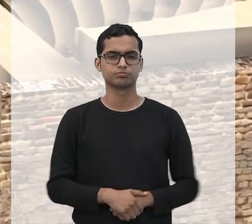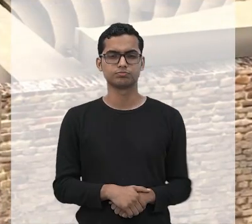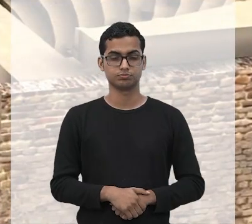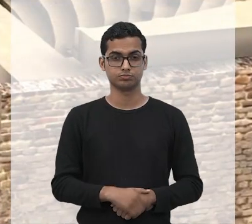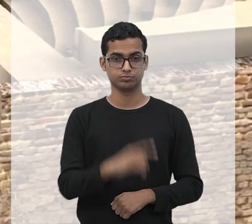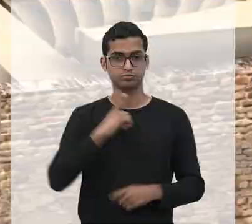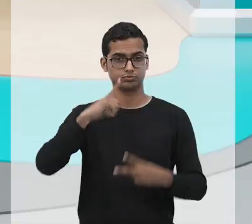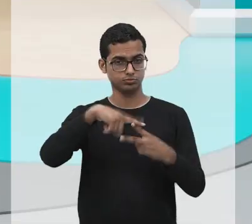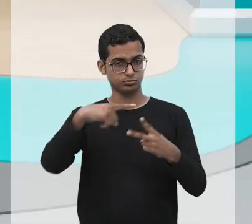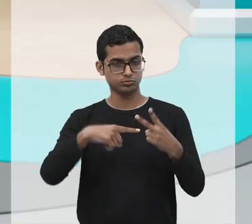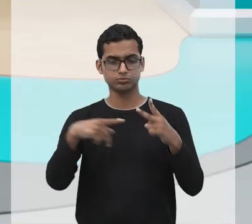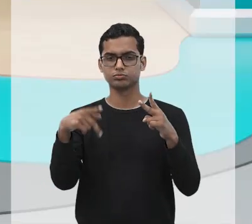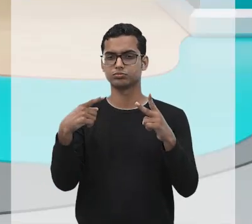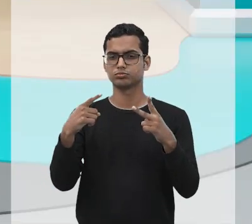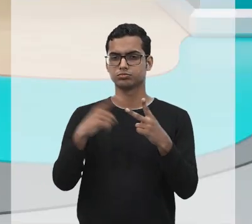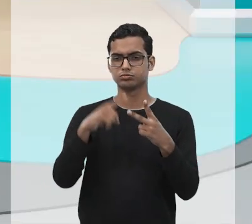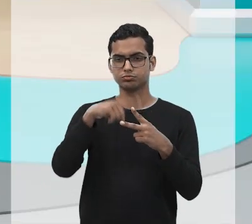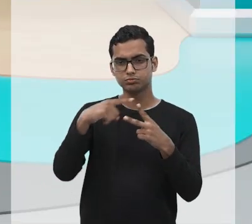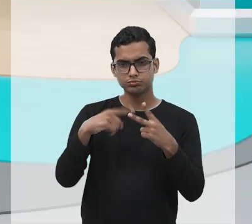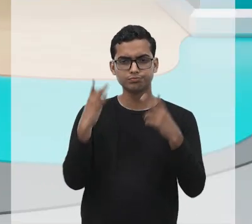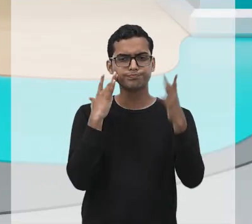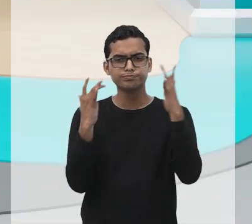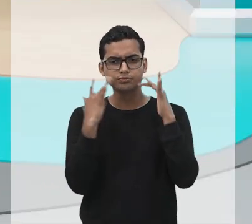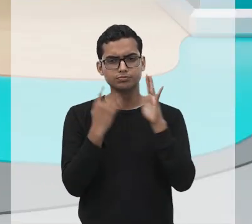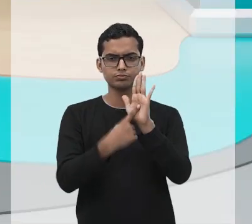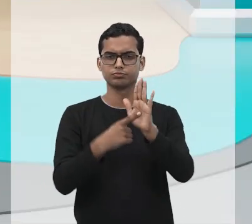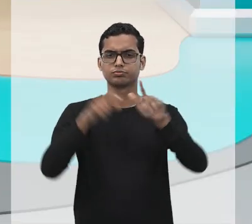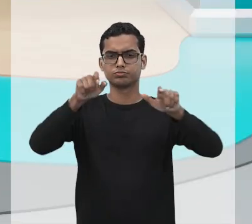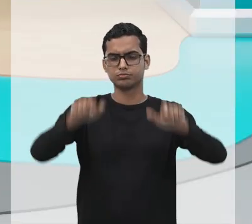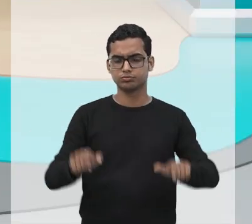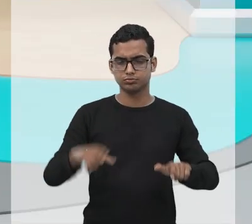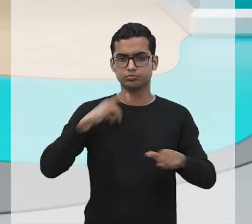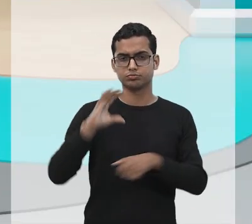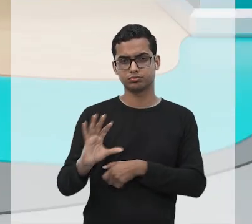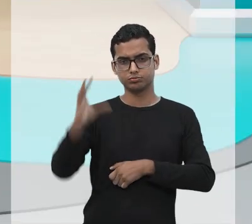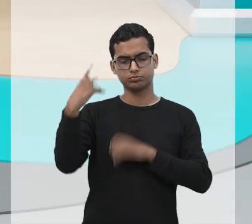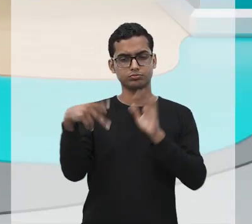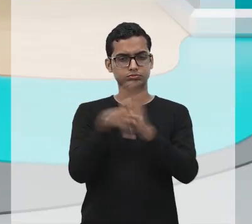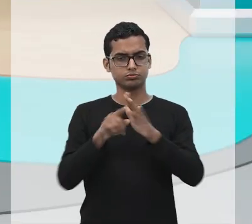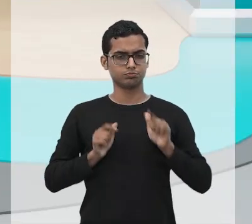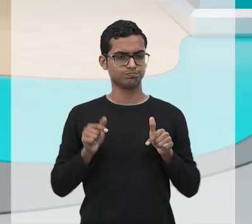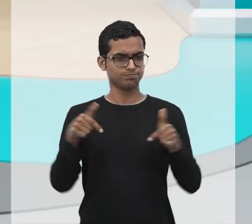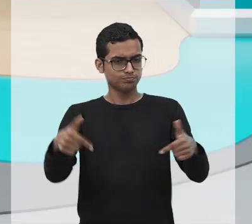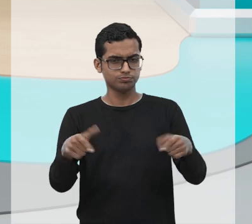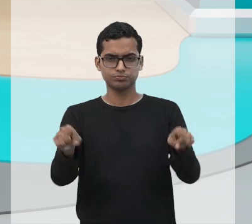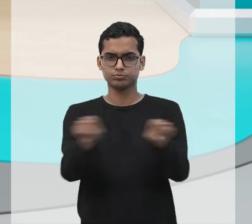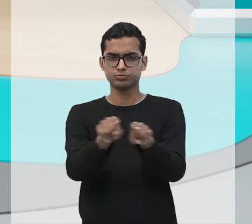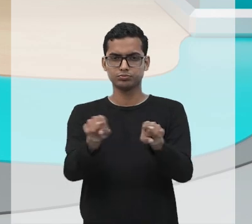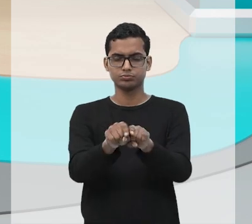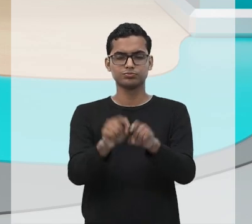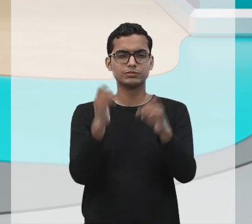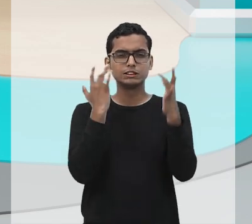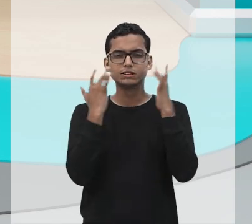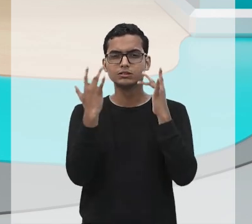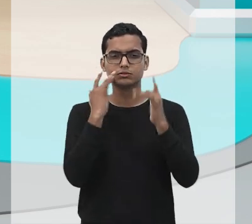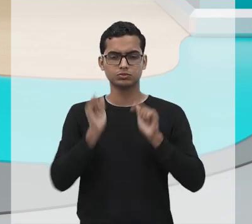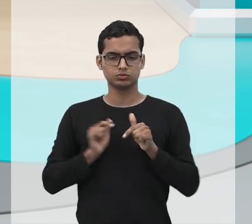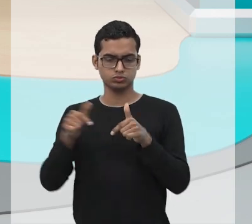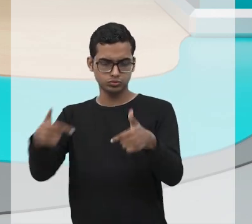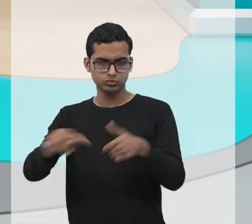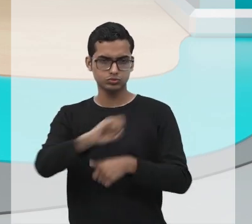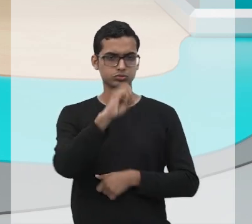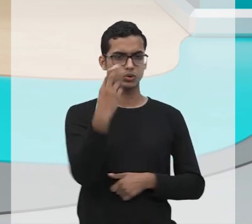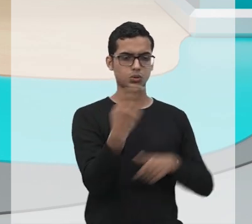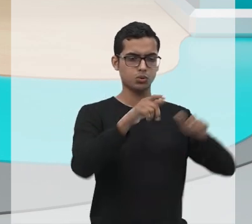2 teatros, espaço onde acontece a ação cênica, né? A gente viu que o teatro ele pode ser a ação cênica ou